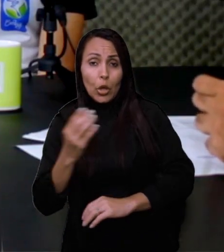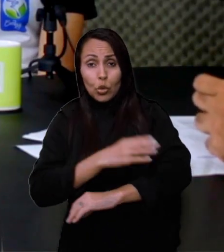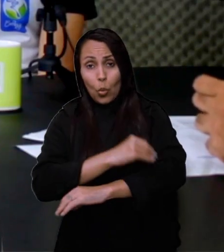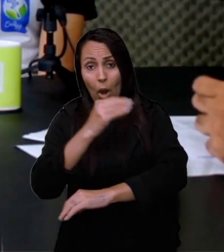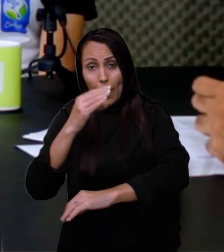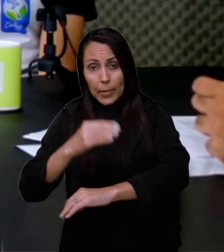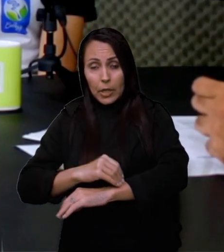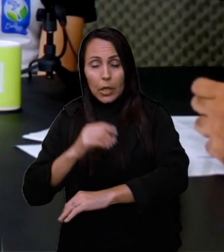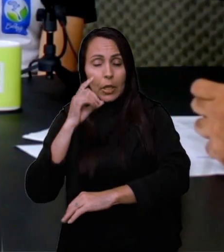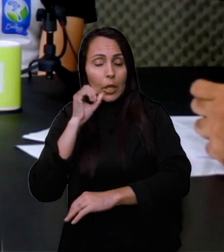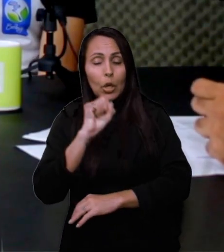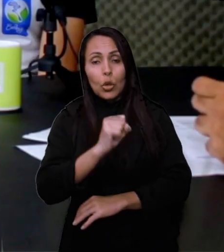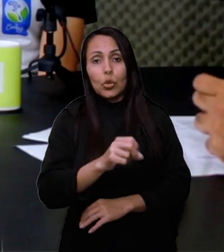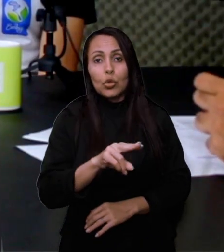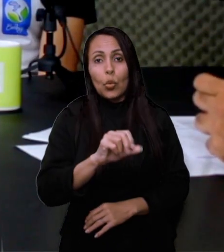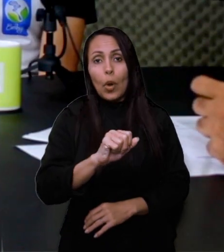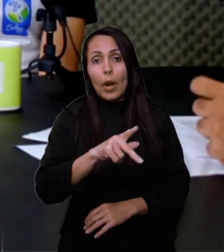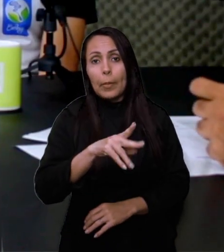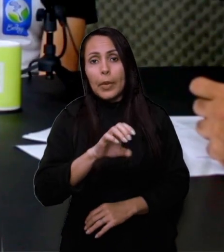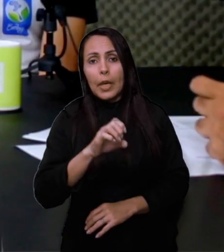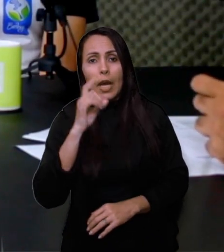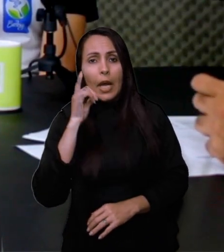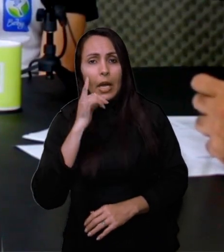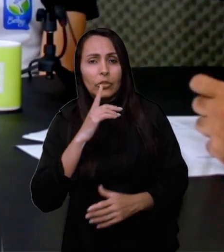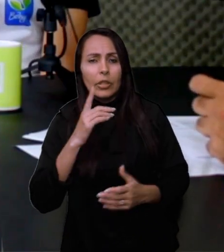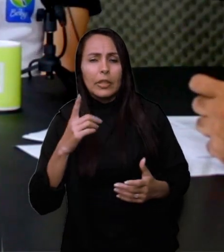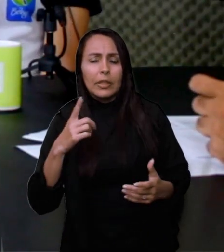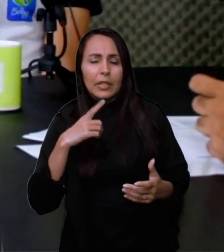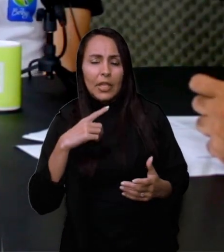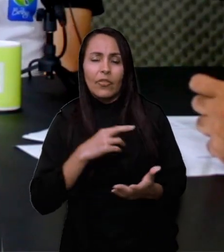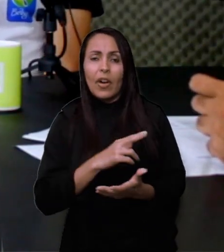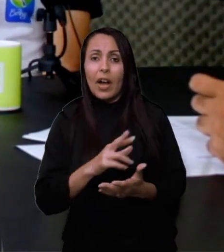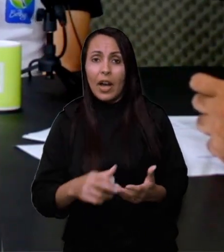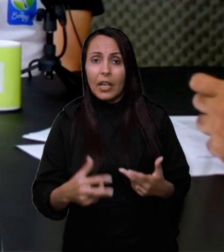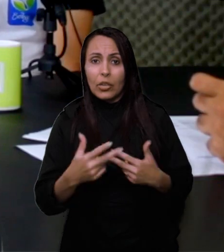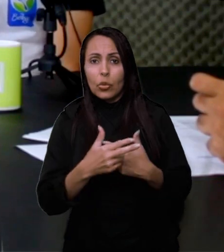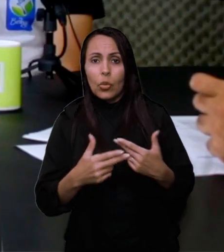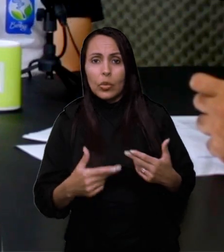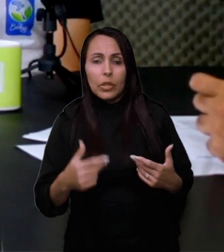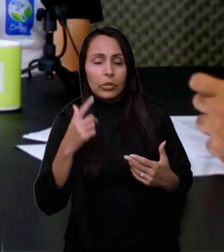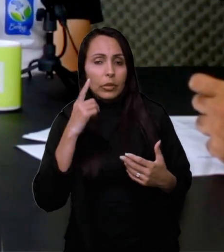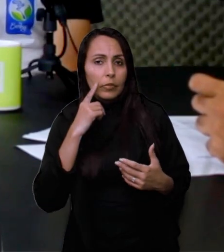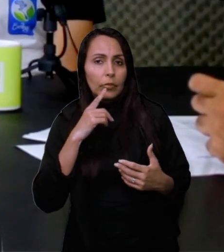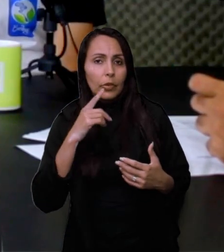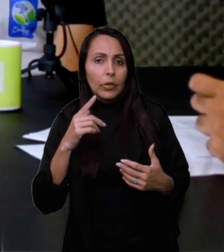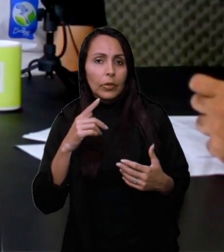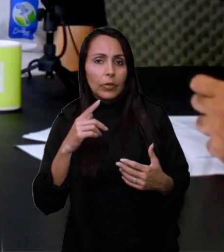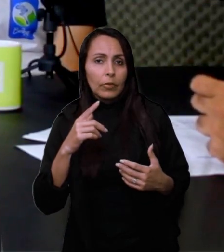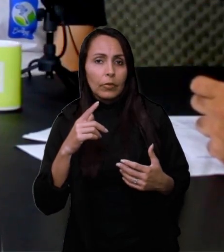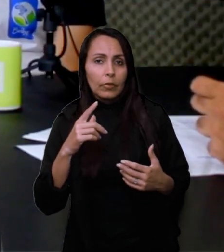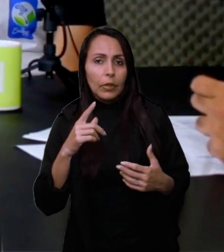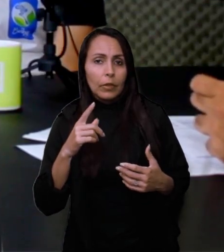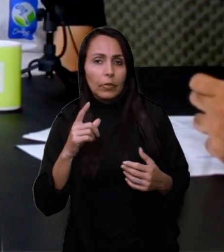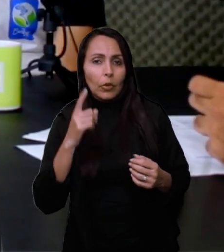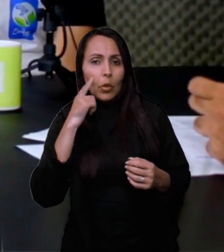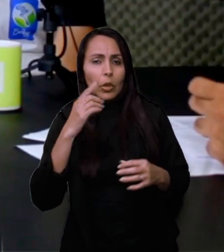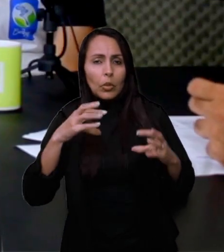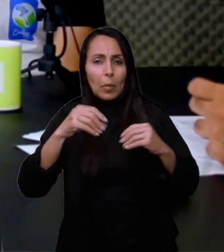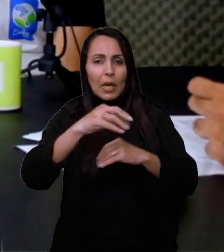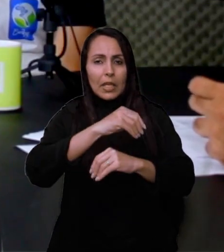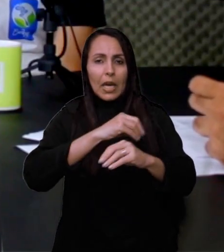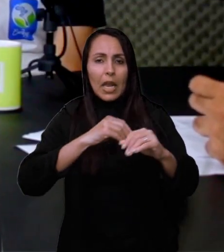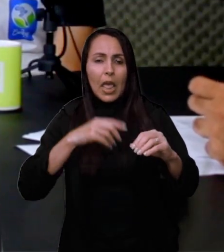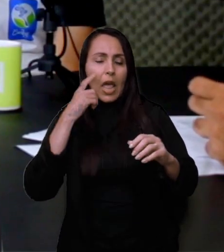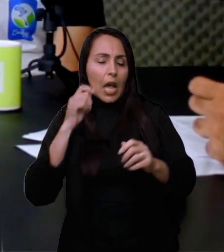lugar que tinha recife de coral, tinha manguezal, Sim. foi feito aterramento,